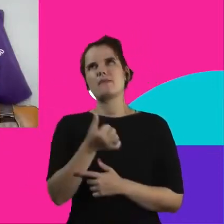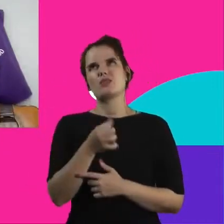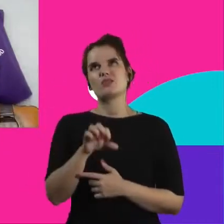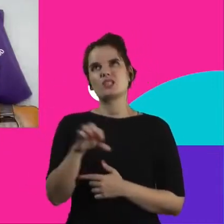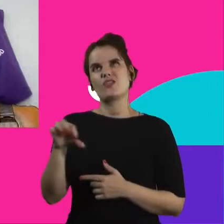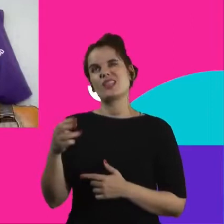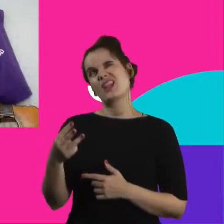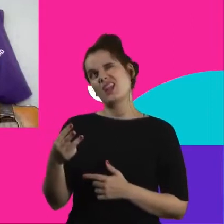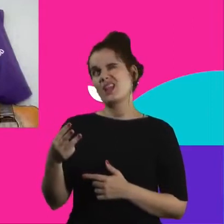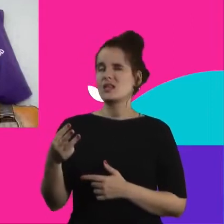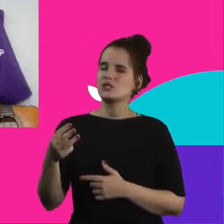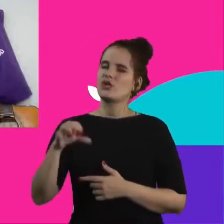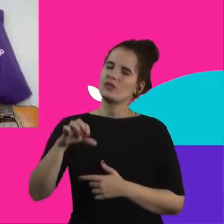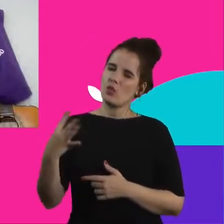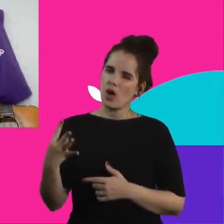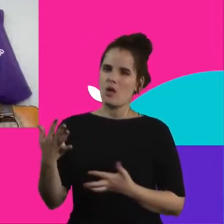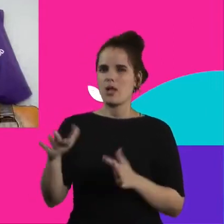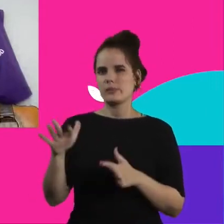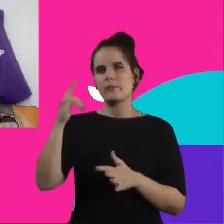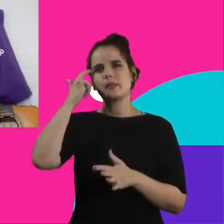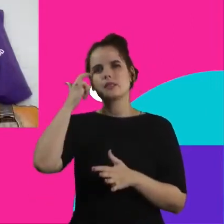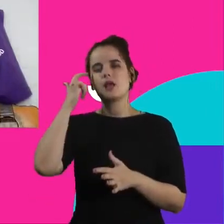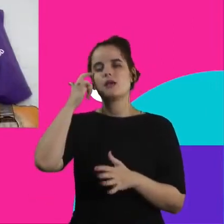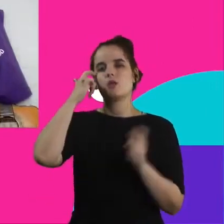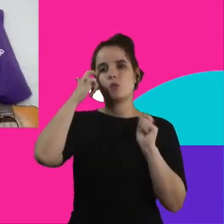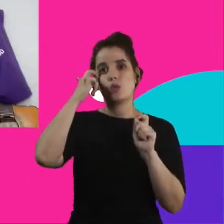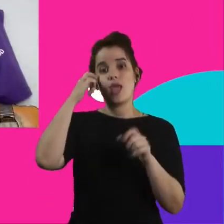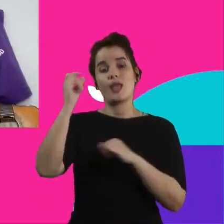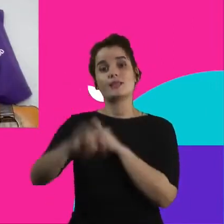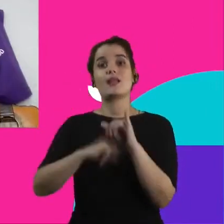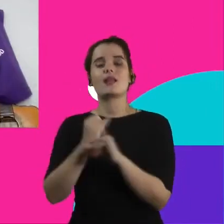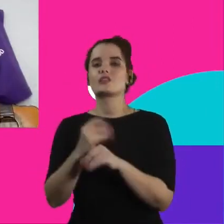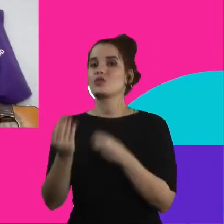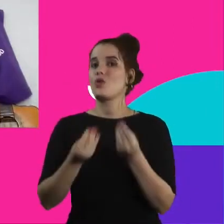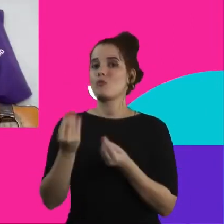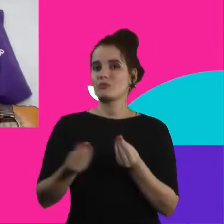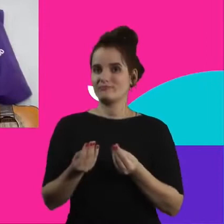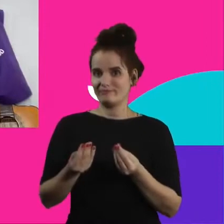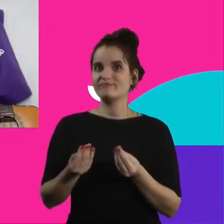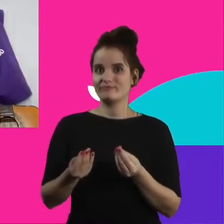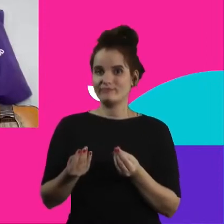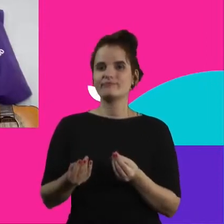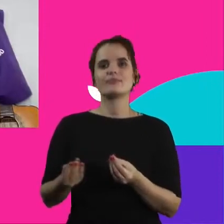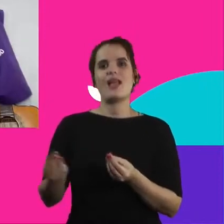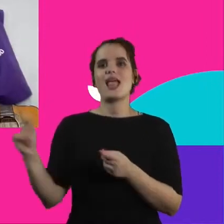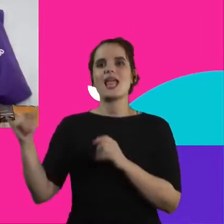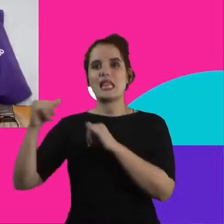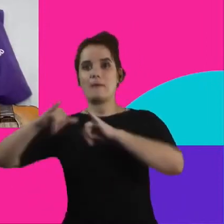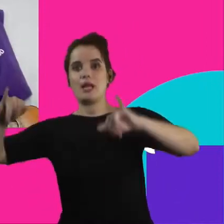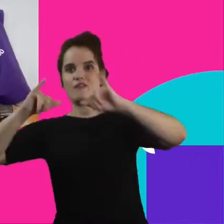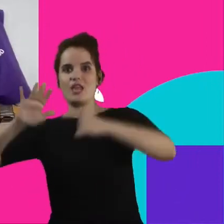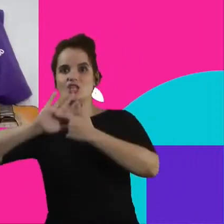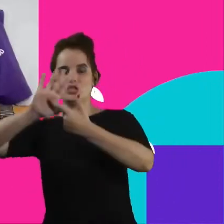1993, 4 por aí, como deveria ser a internet, né? E aí tem um manifesto, né? Chama